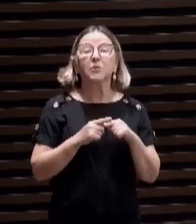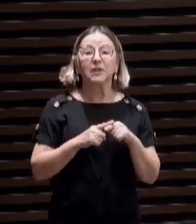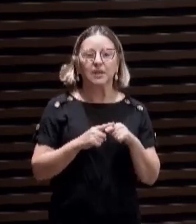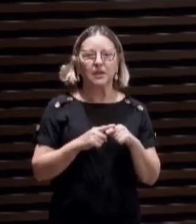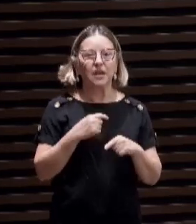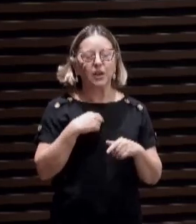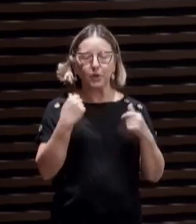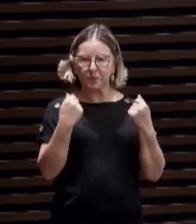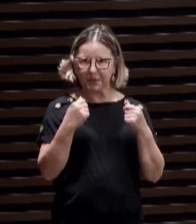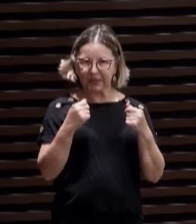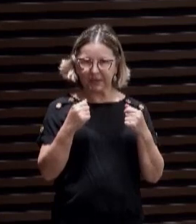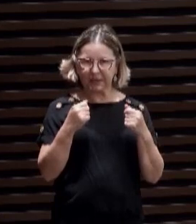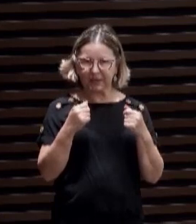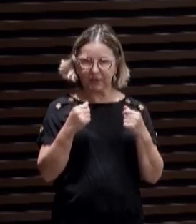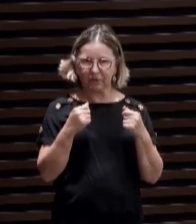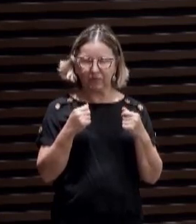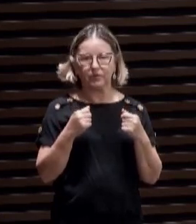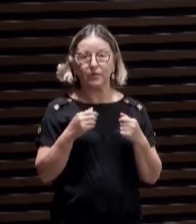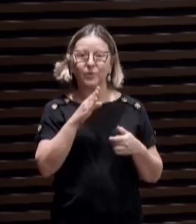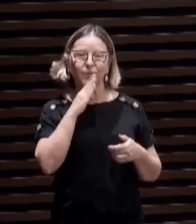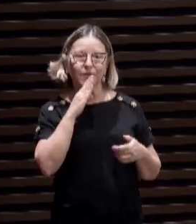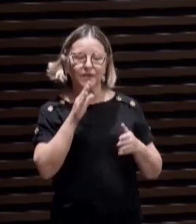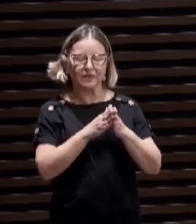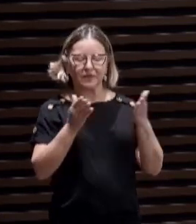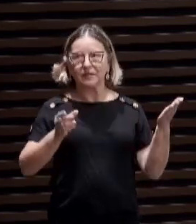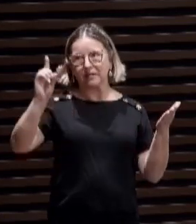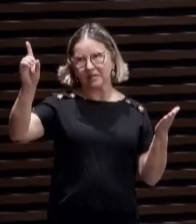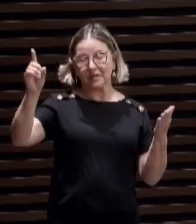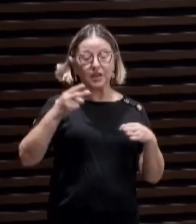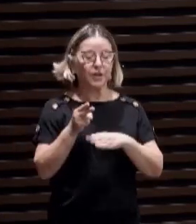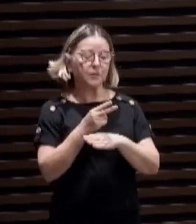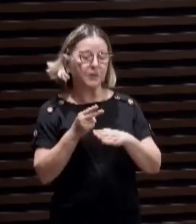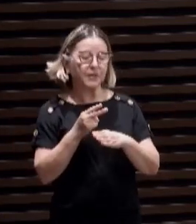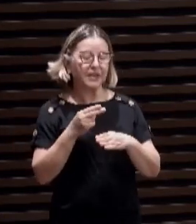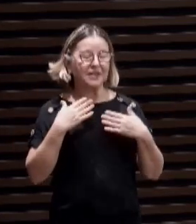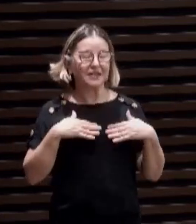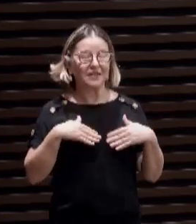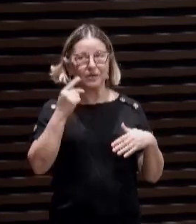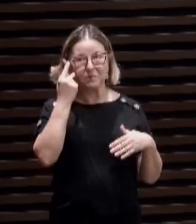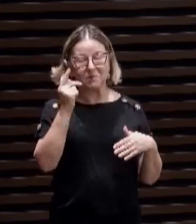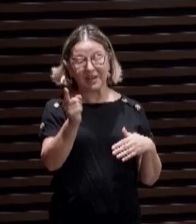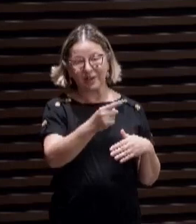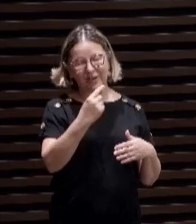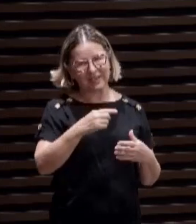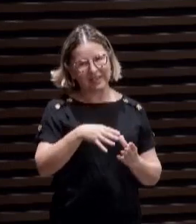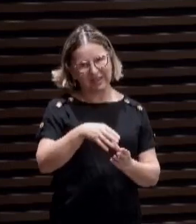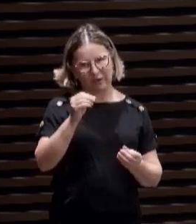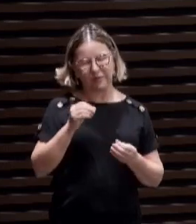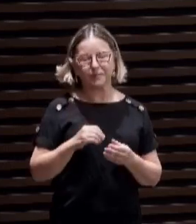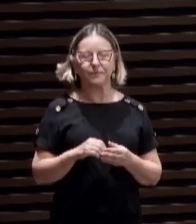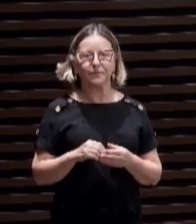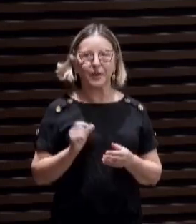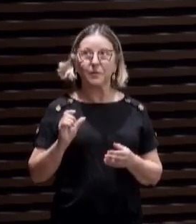Escrituras, e buscar nas Escrituras o descanso para as nossas almas. A palavra de Deus diz, o salmista dizendo assim: eu